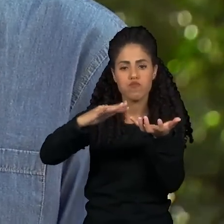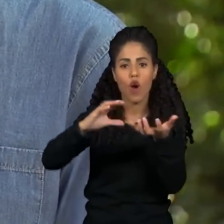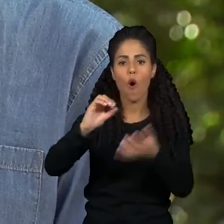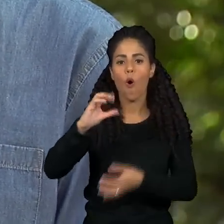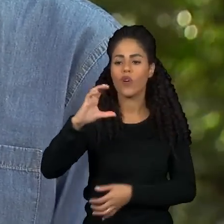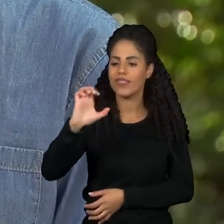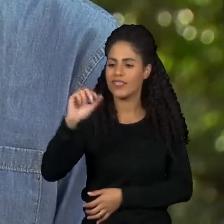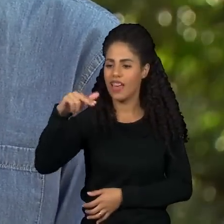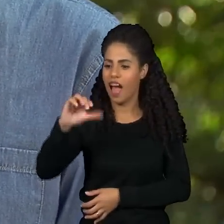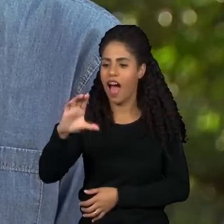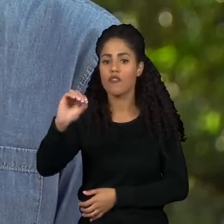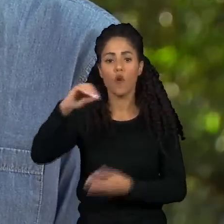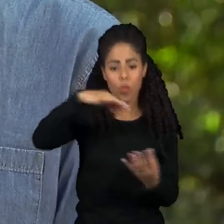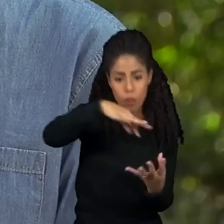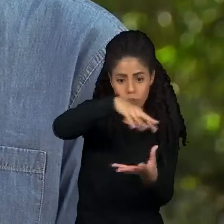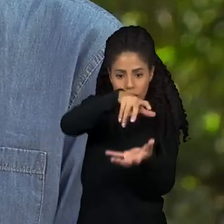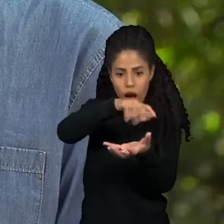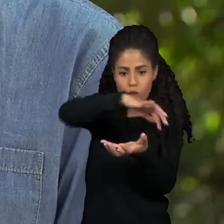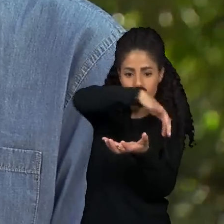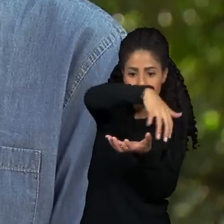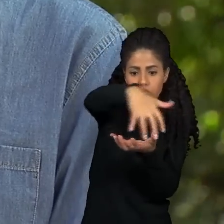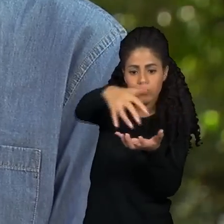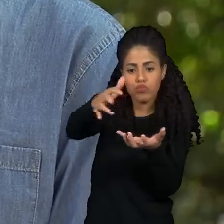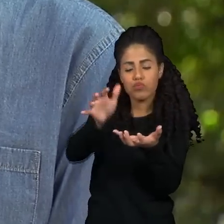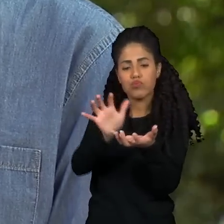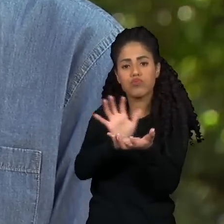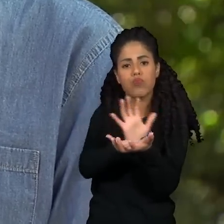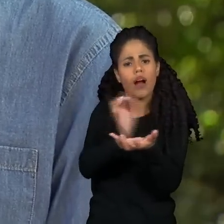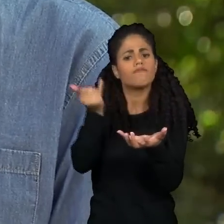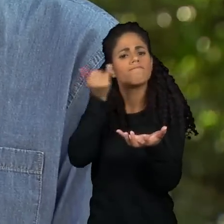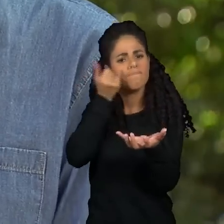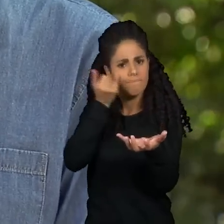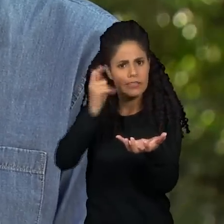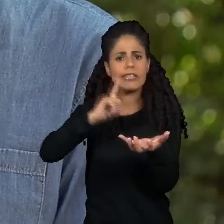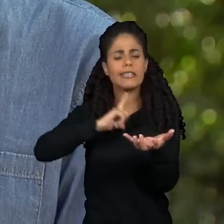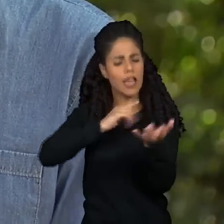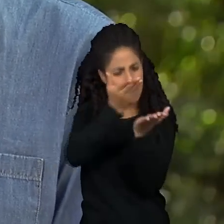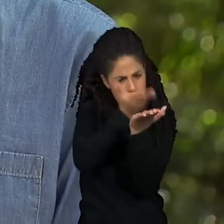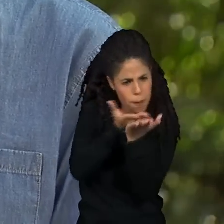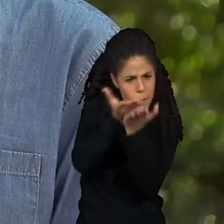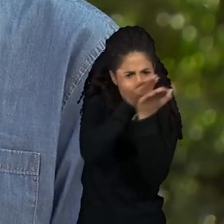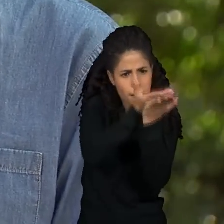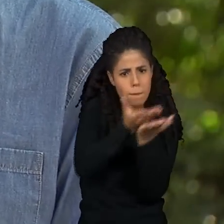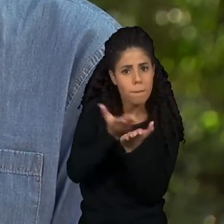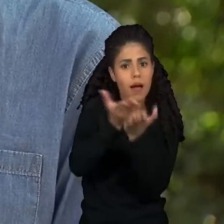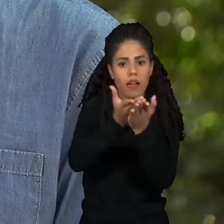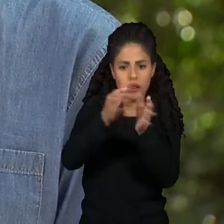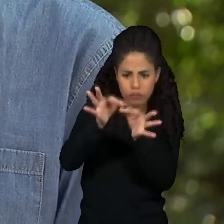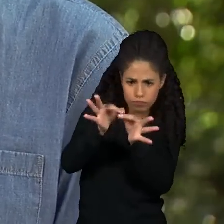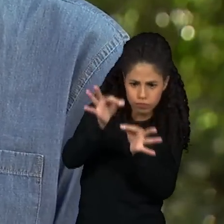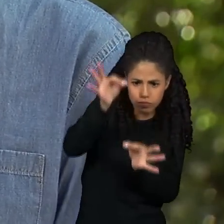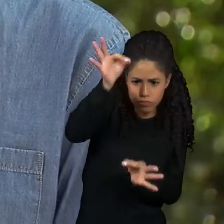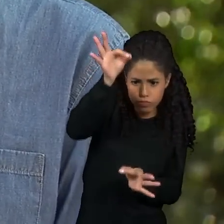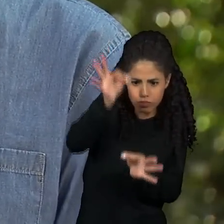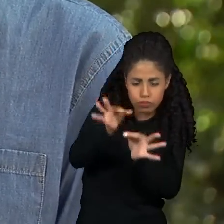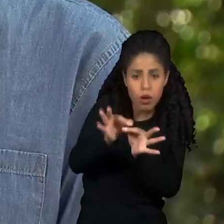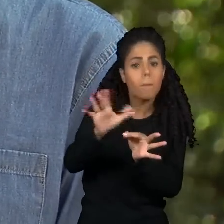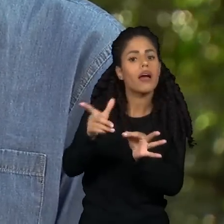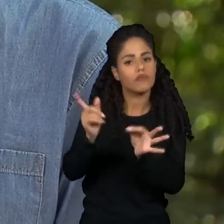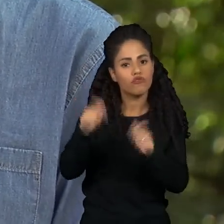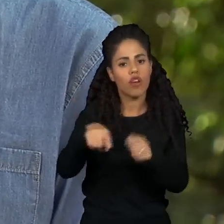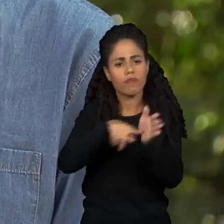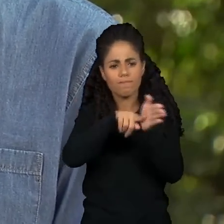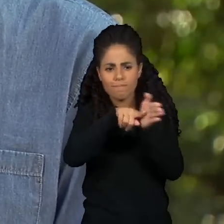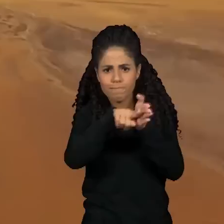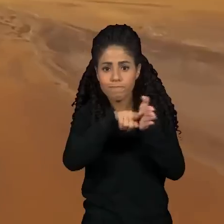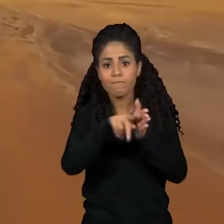toda. Então esses dados também são colocados aí nesse artigo, né, e são baseados em medidas aí, internacionais